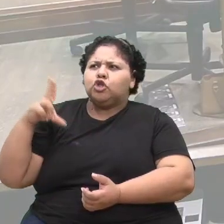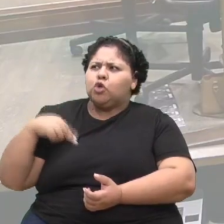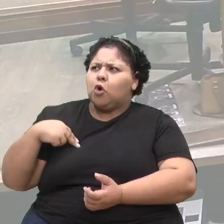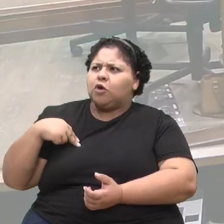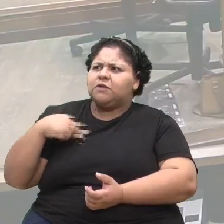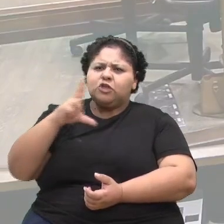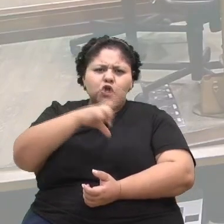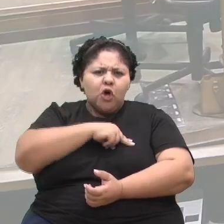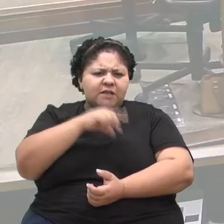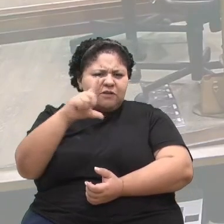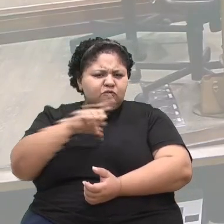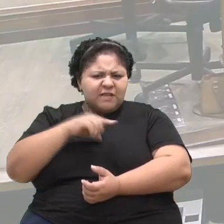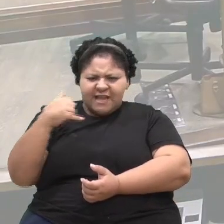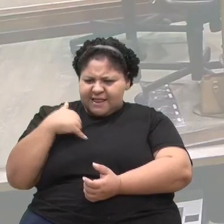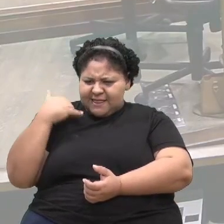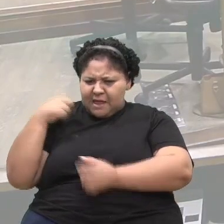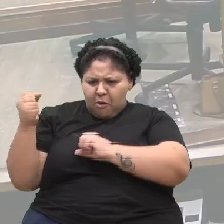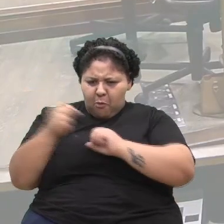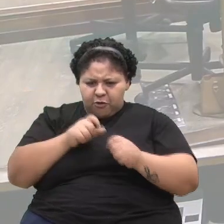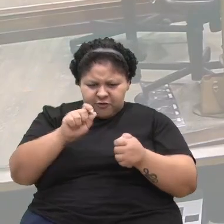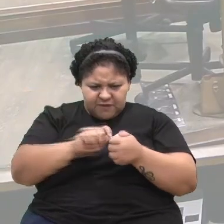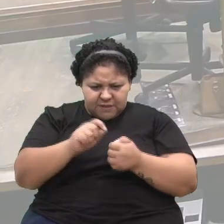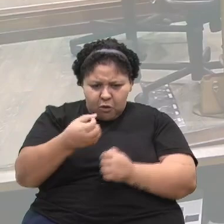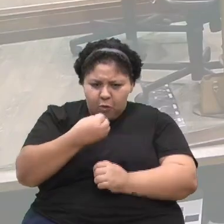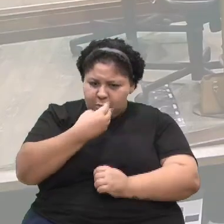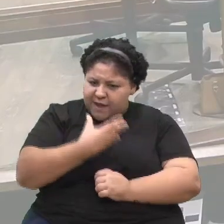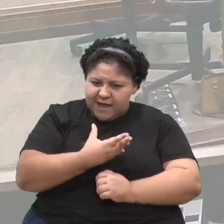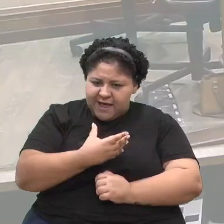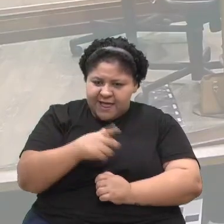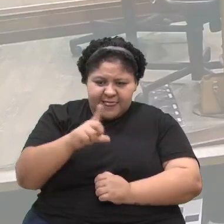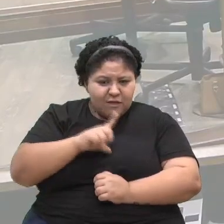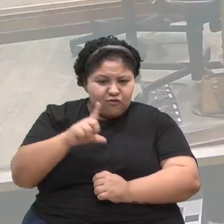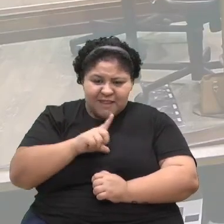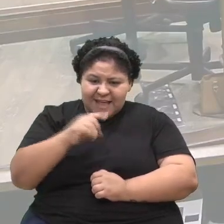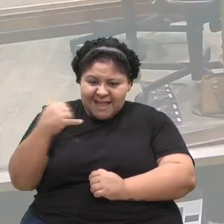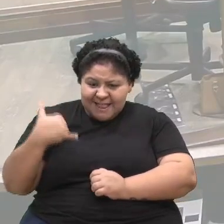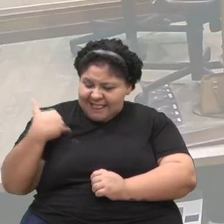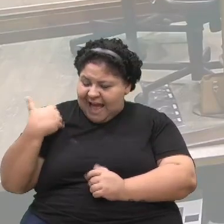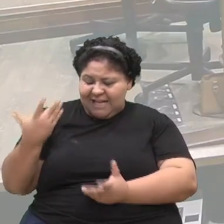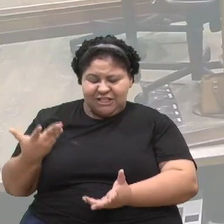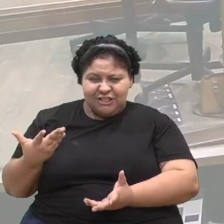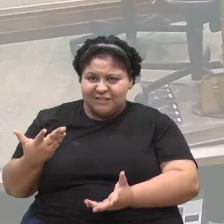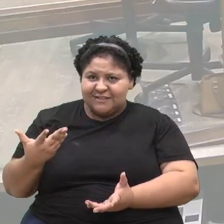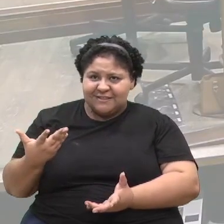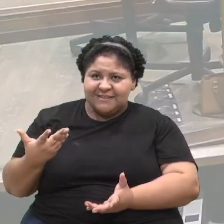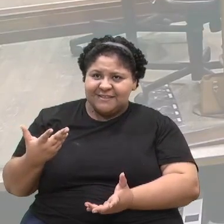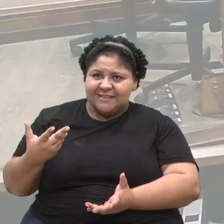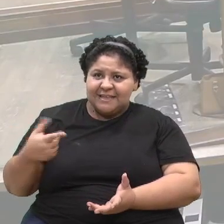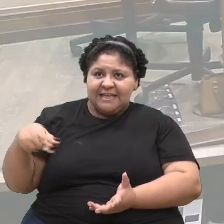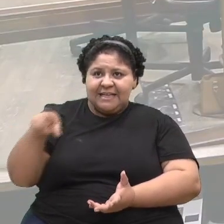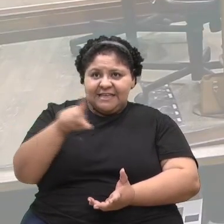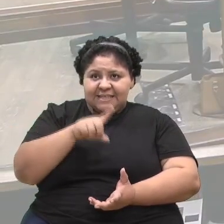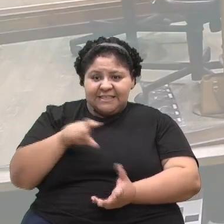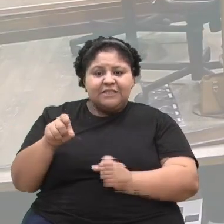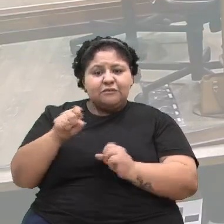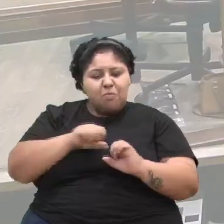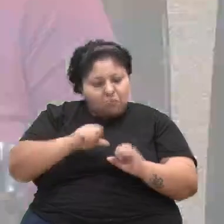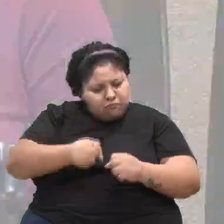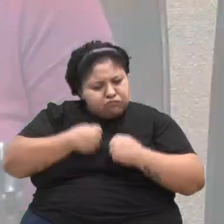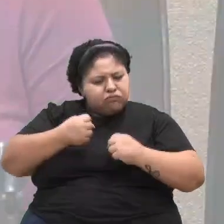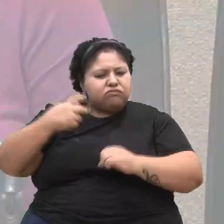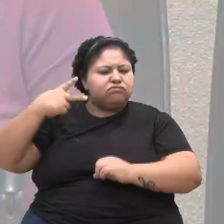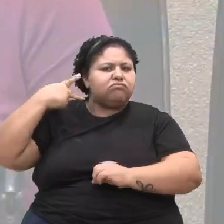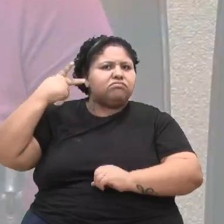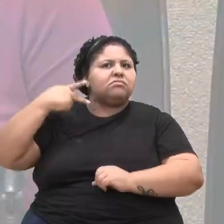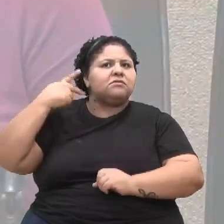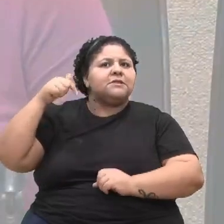tem idade para que a gente possa fazer o bem, não tem idade para que a gente possa se dedicar à política. Então,